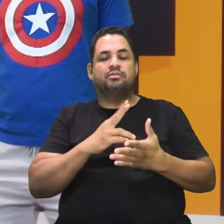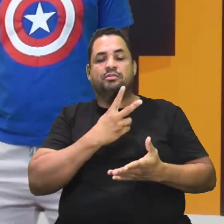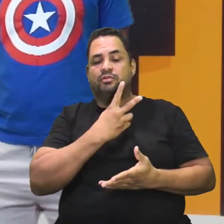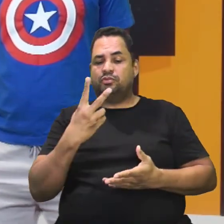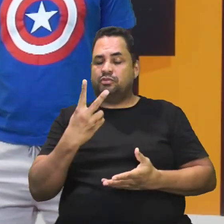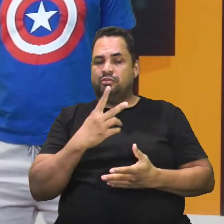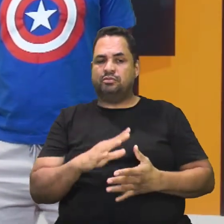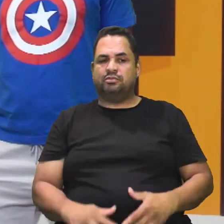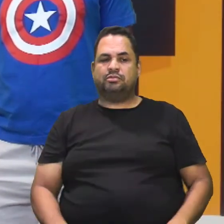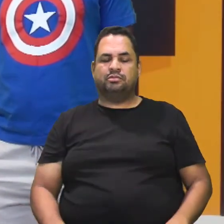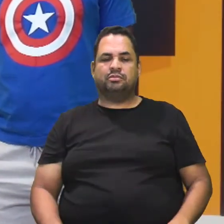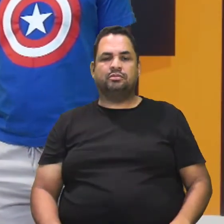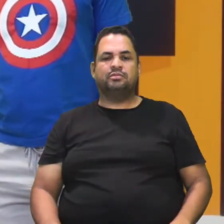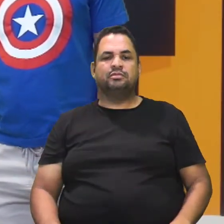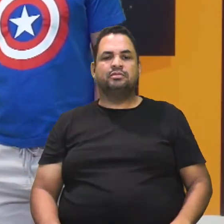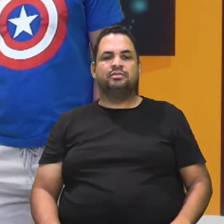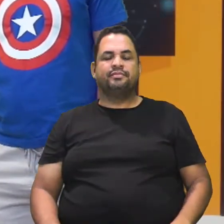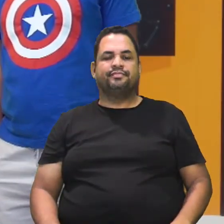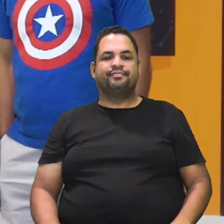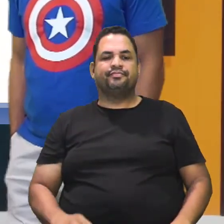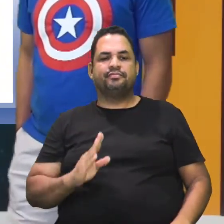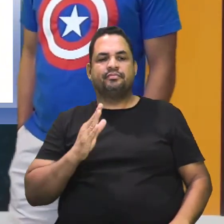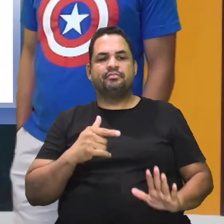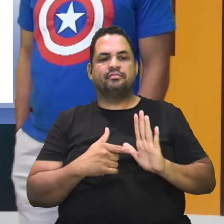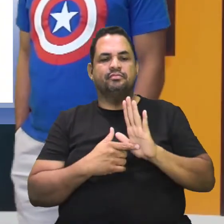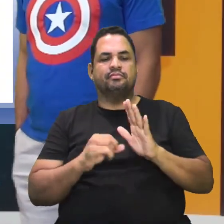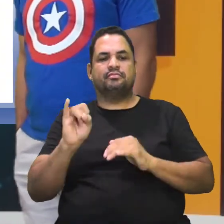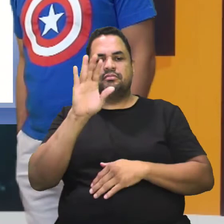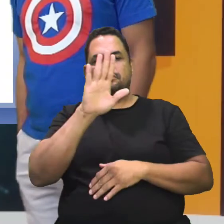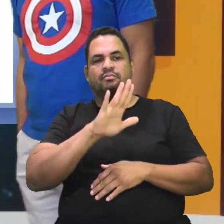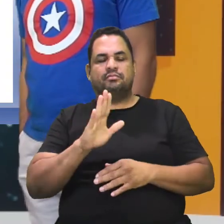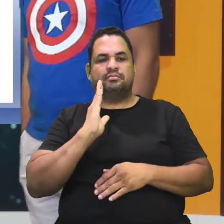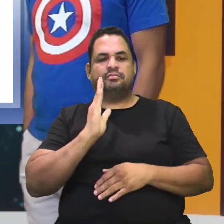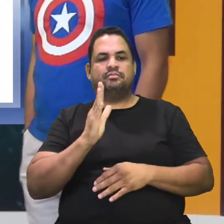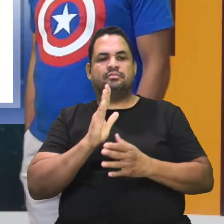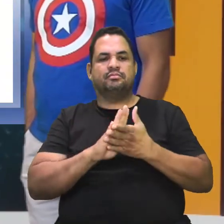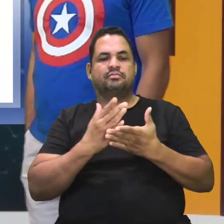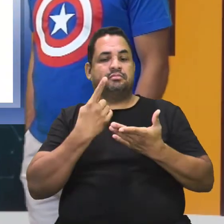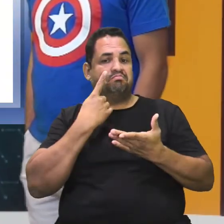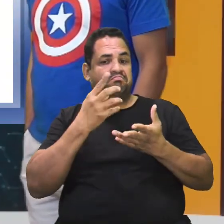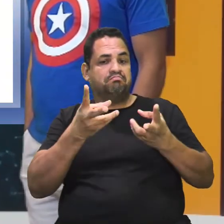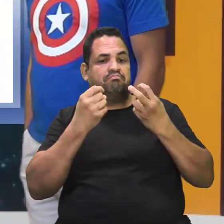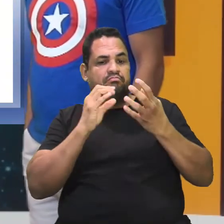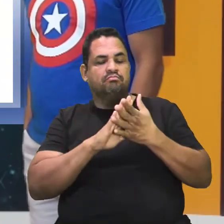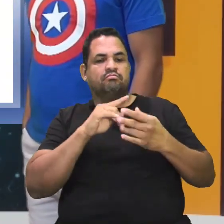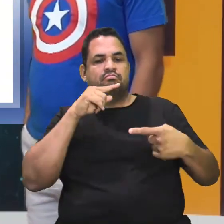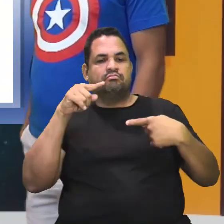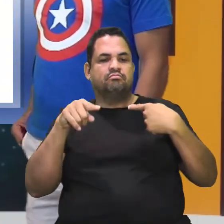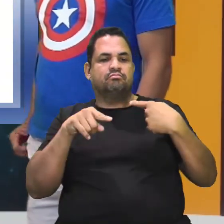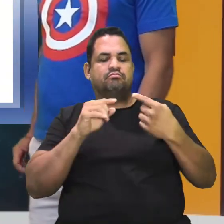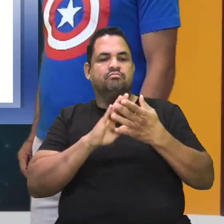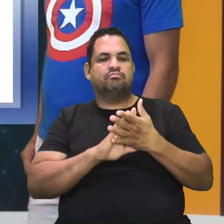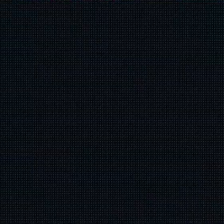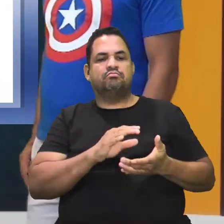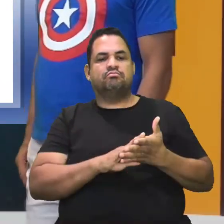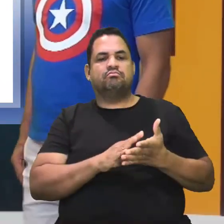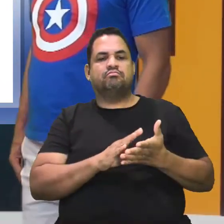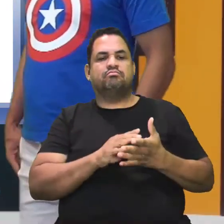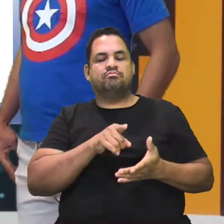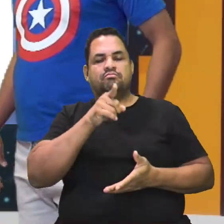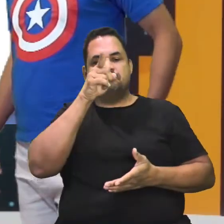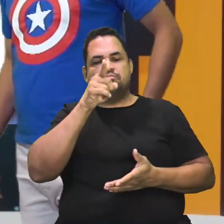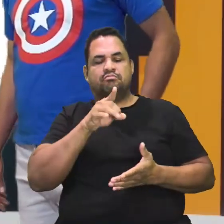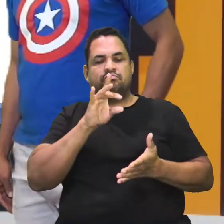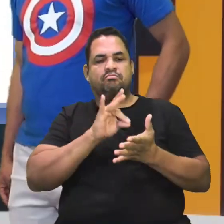das duas formas, né? Nesse caso aqui, que foi mostrado já a imagem, a gente já de cara já viu que são focos no eixo real, que é o